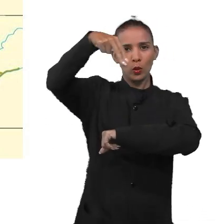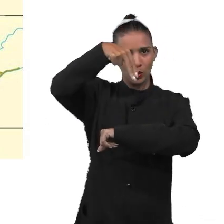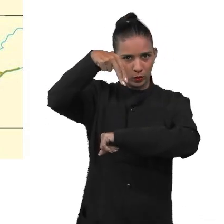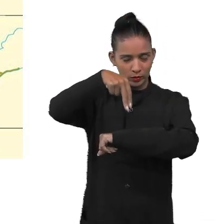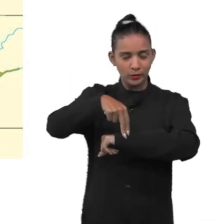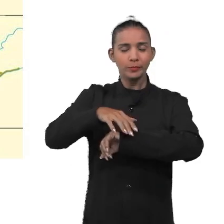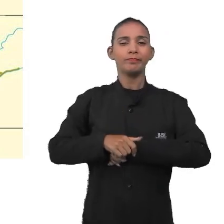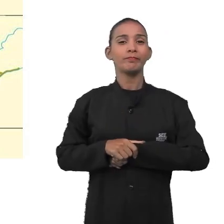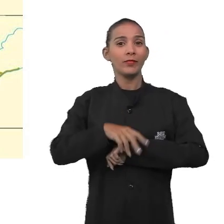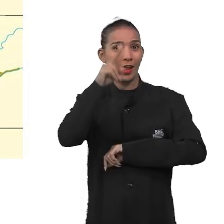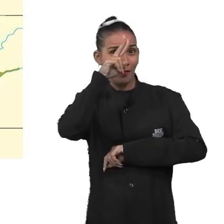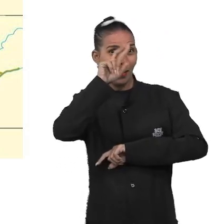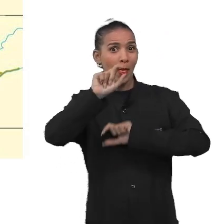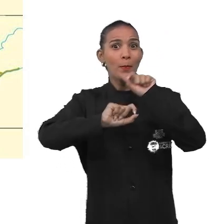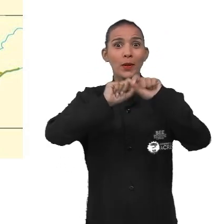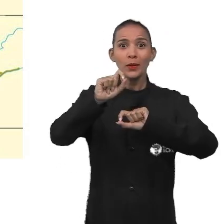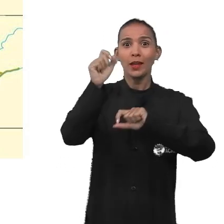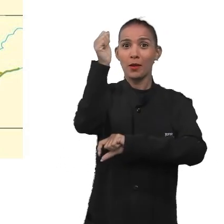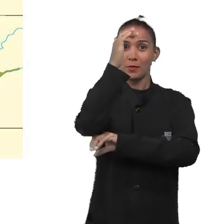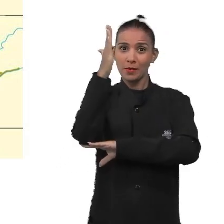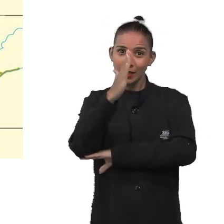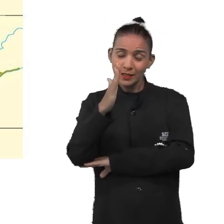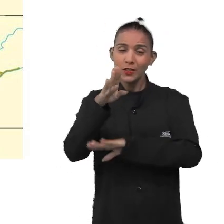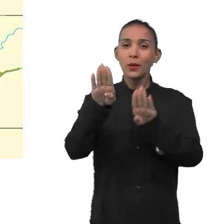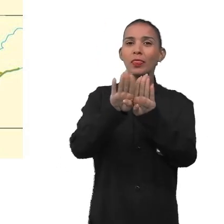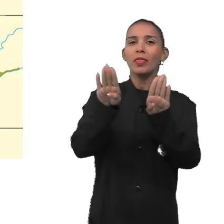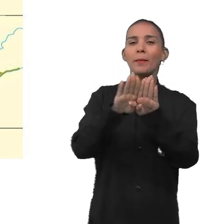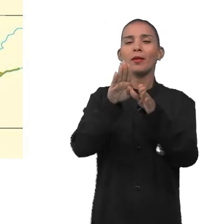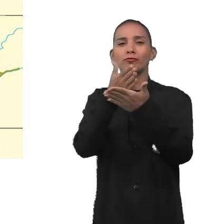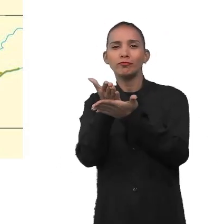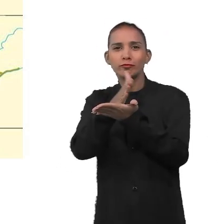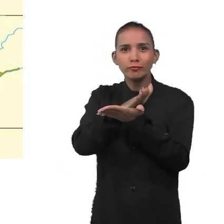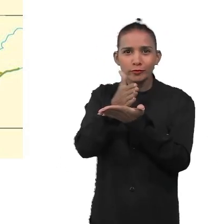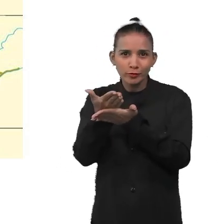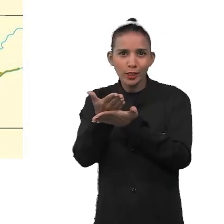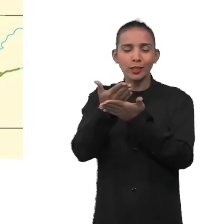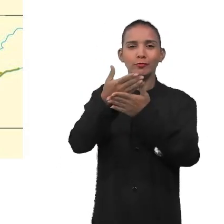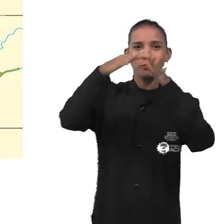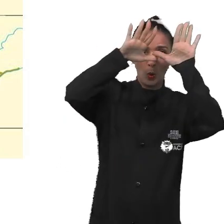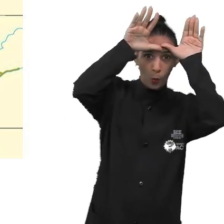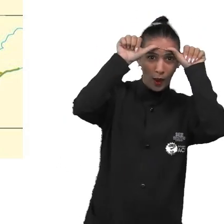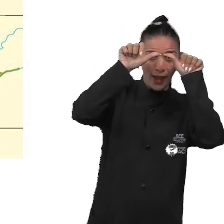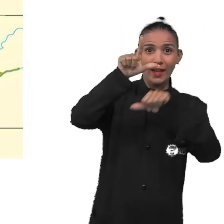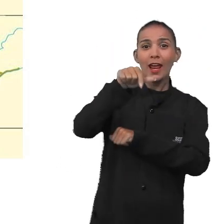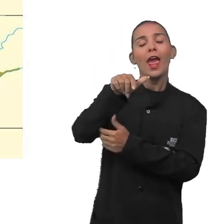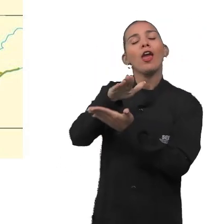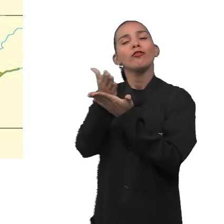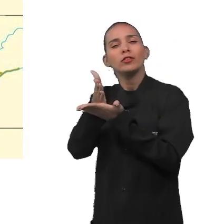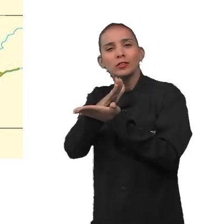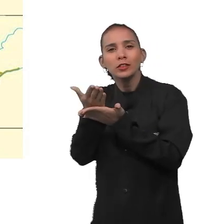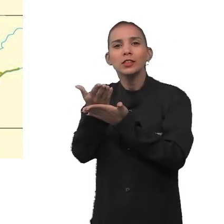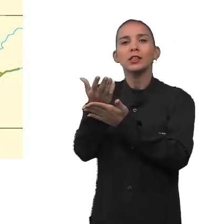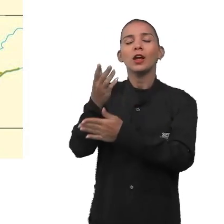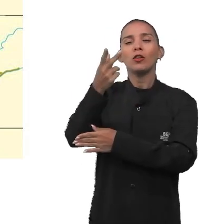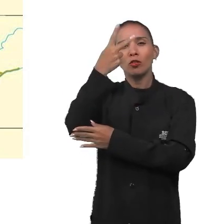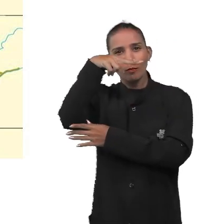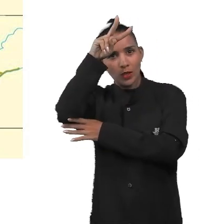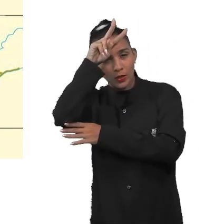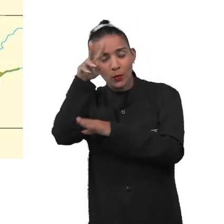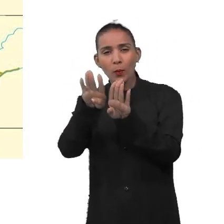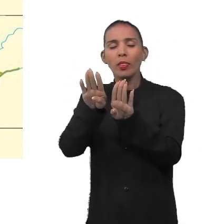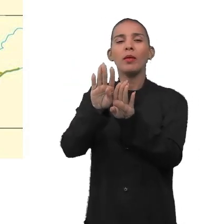faz fronteiras internacionais. Com quais países, professora? Peru e Bolívia. Ele também faz